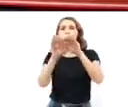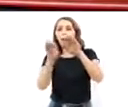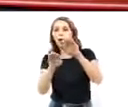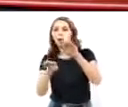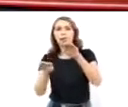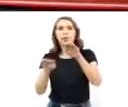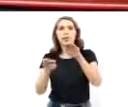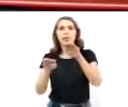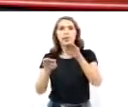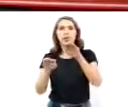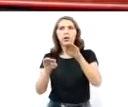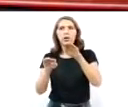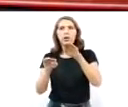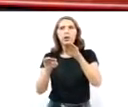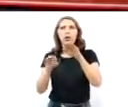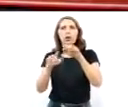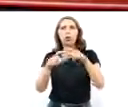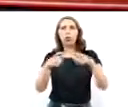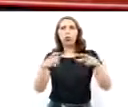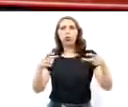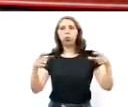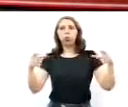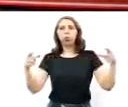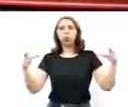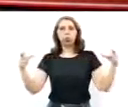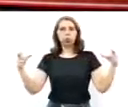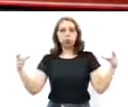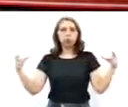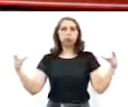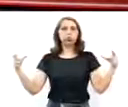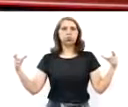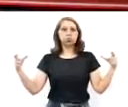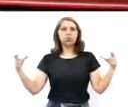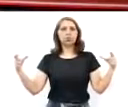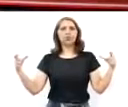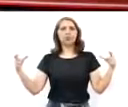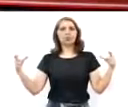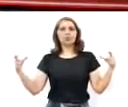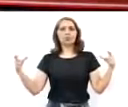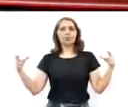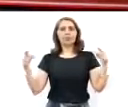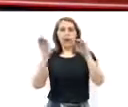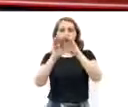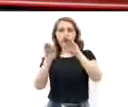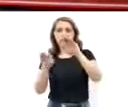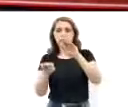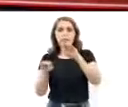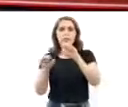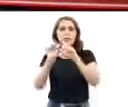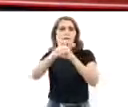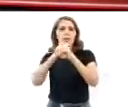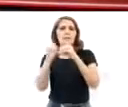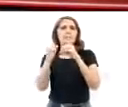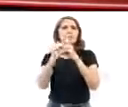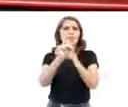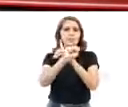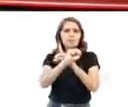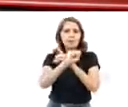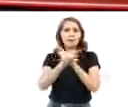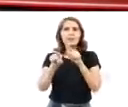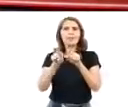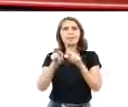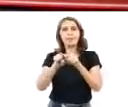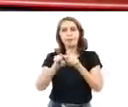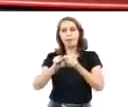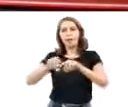apenas aumentou. Ampliou as desigualdades sociais. Nós ampliamos as desigualdades em relação ao social e